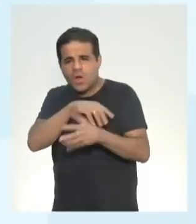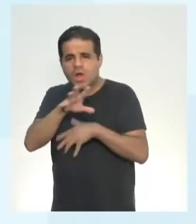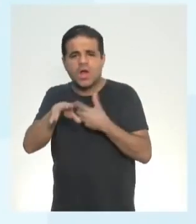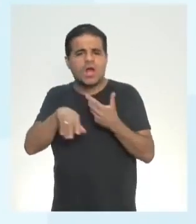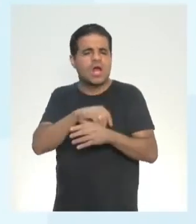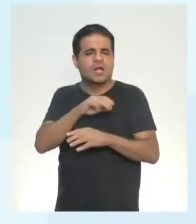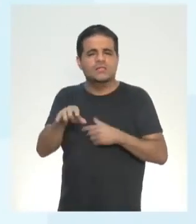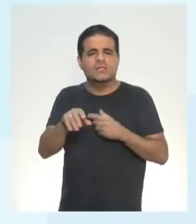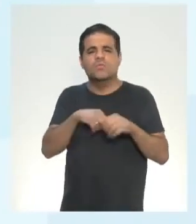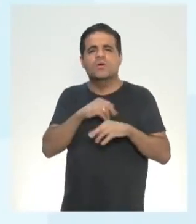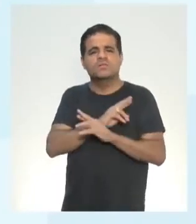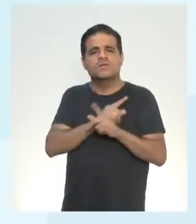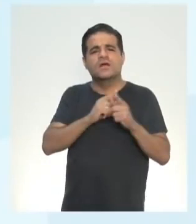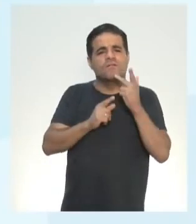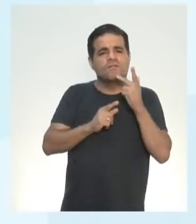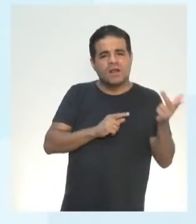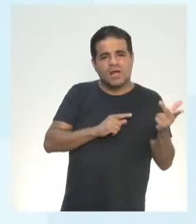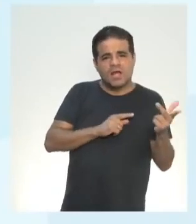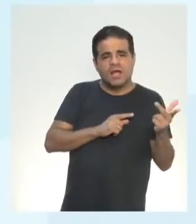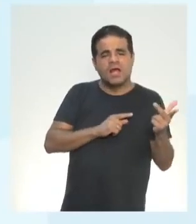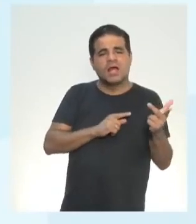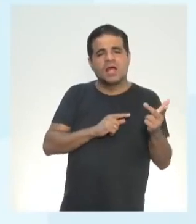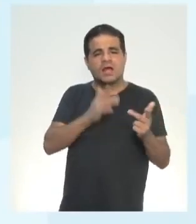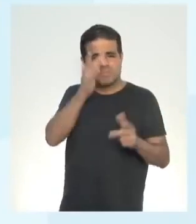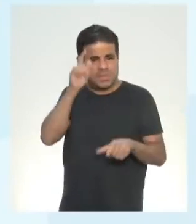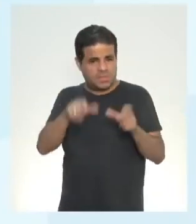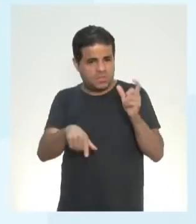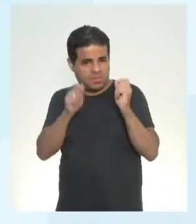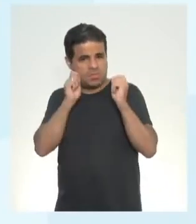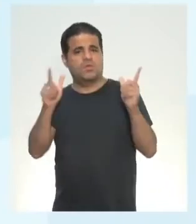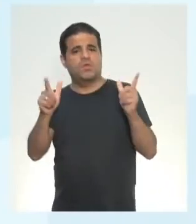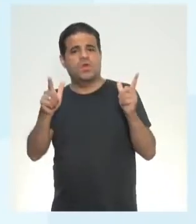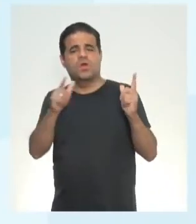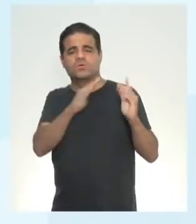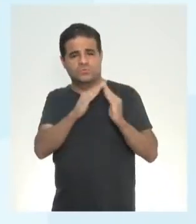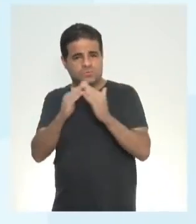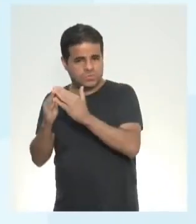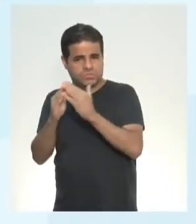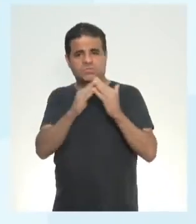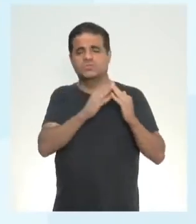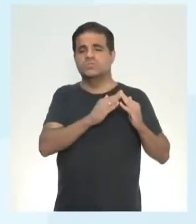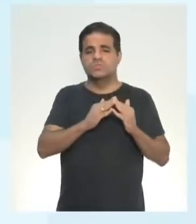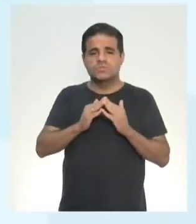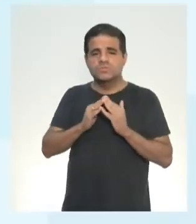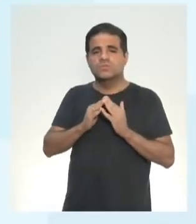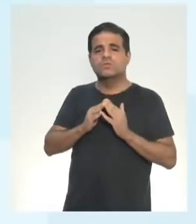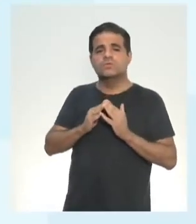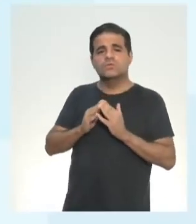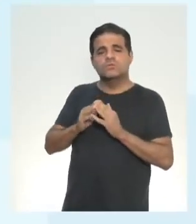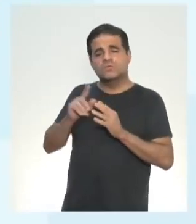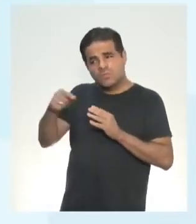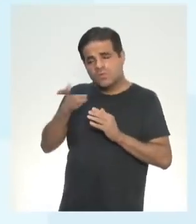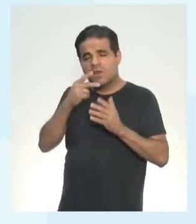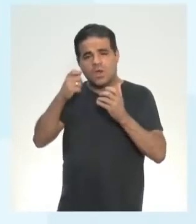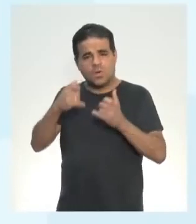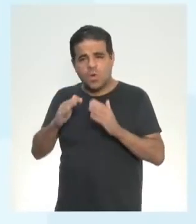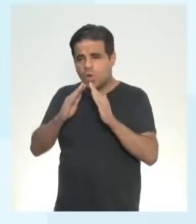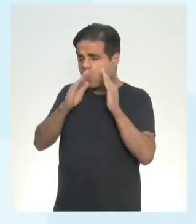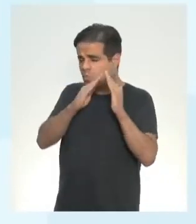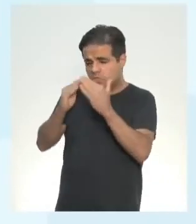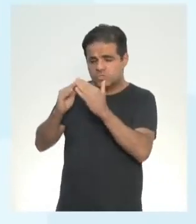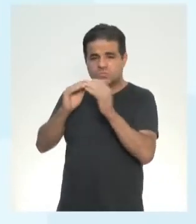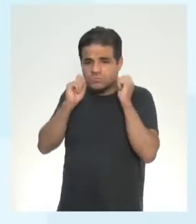a diferença entre dizer que as pessoas acordavam, né, no Cortiço e dizer o